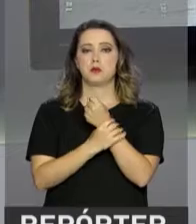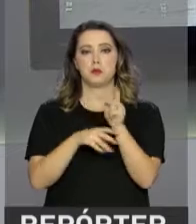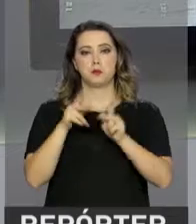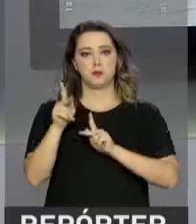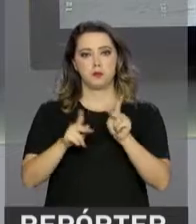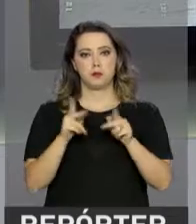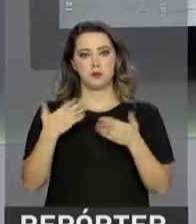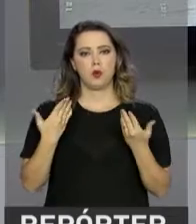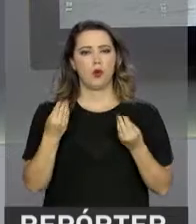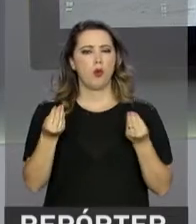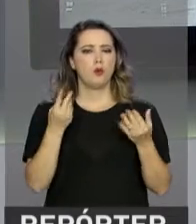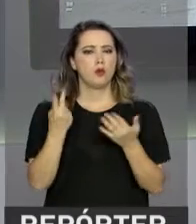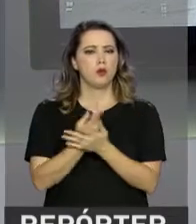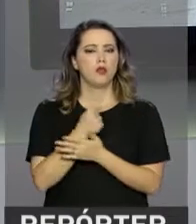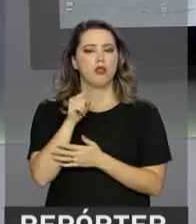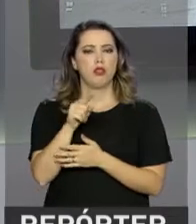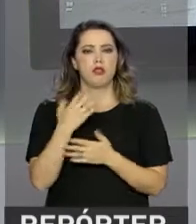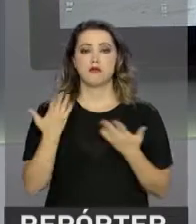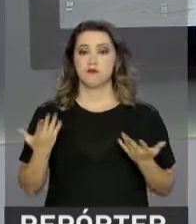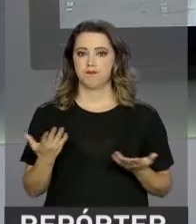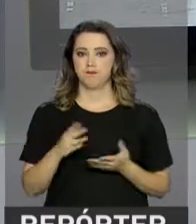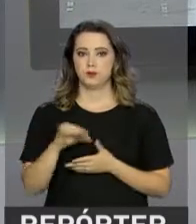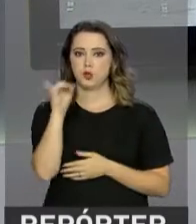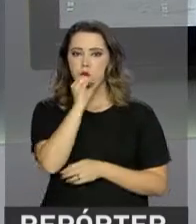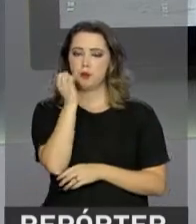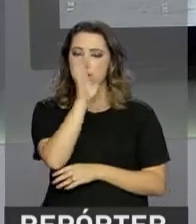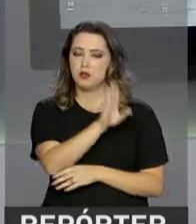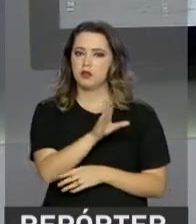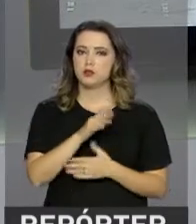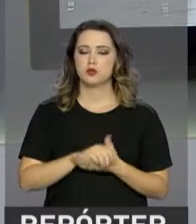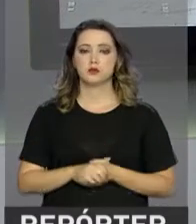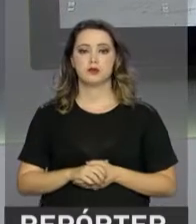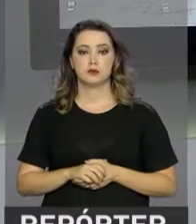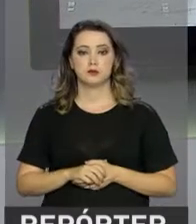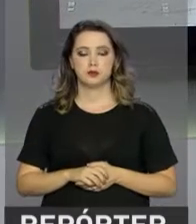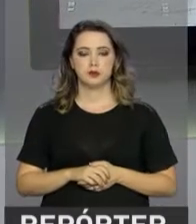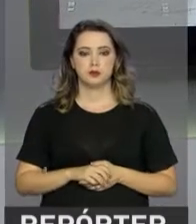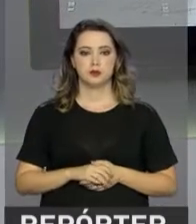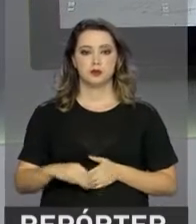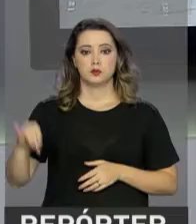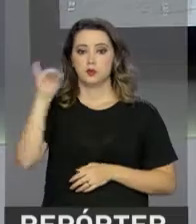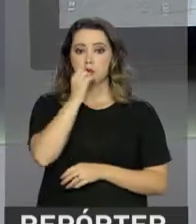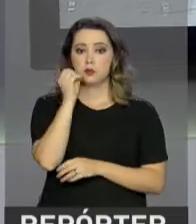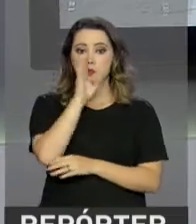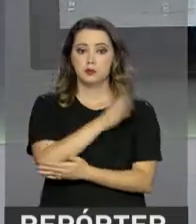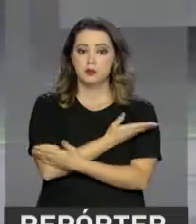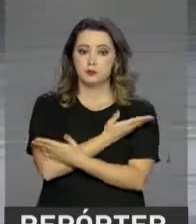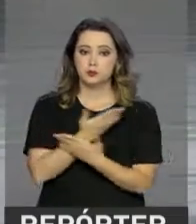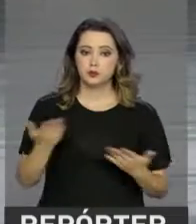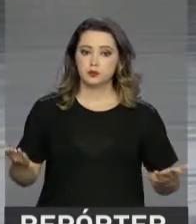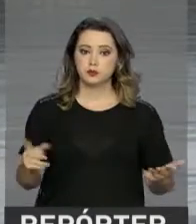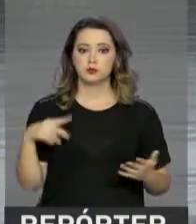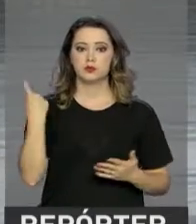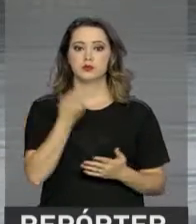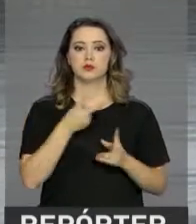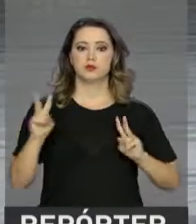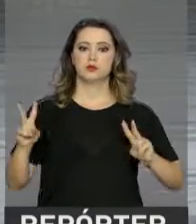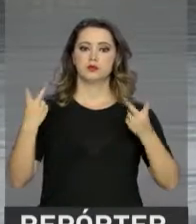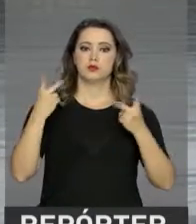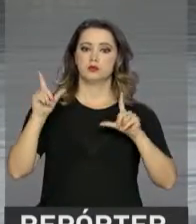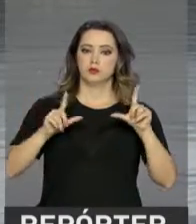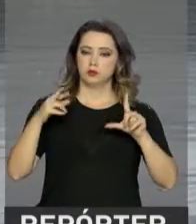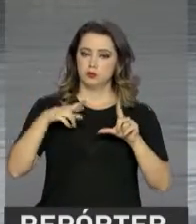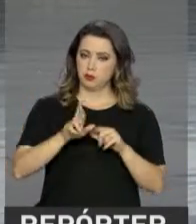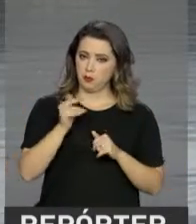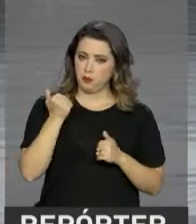vai funcionar essa Câmara. Olá, João Pedro, boa tarde para você. Roberto, boa tarde a você, boa tarde a todos que nos assistem. Pois